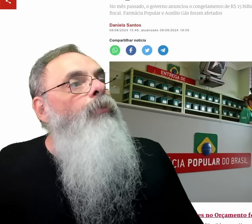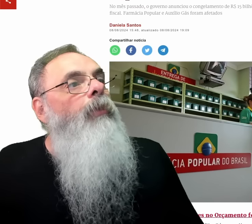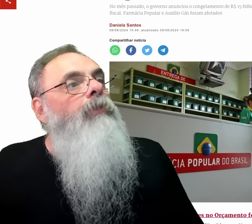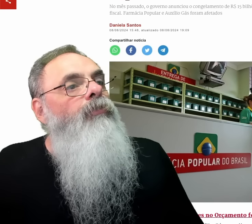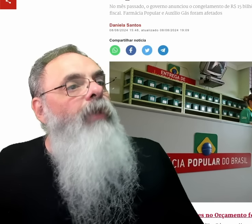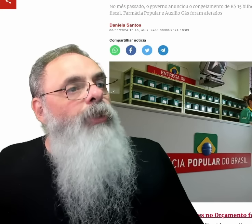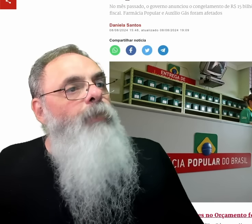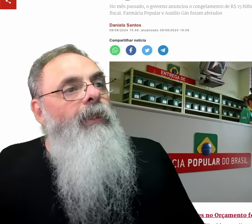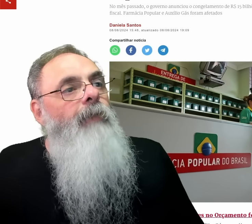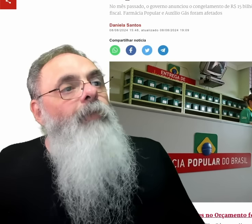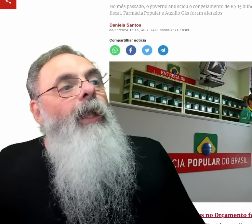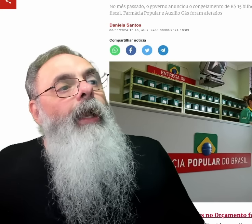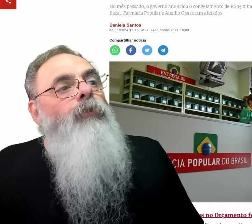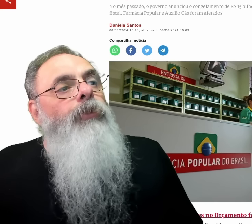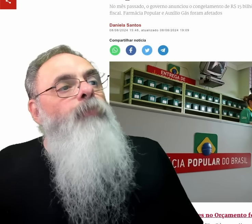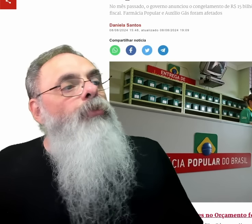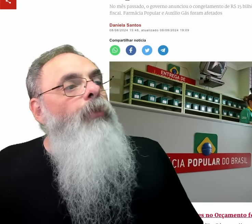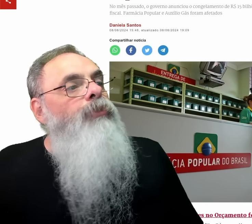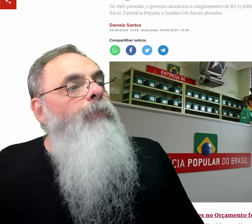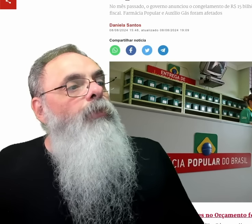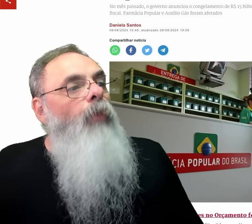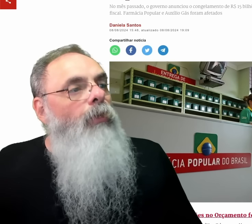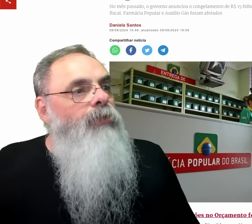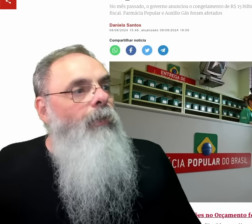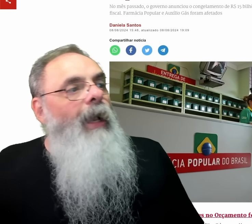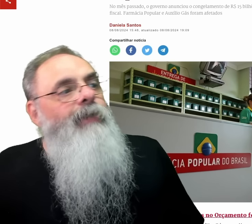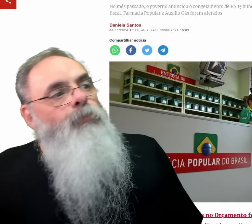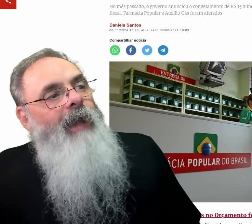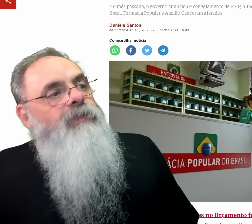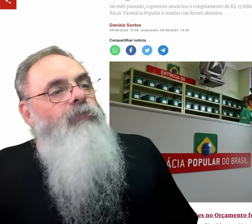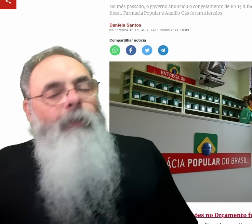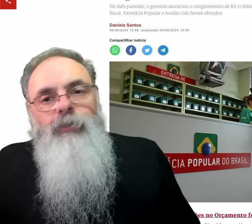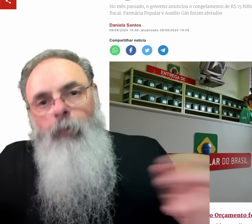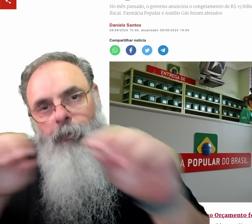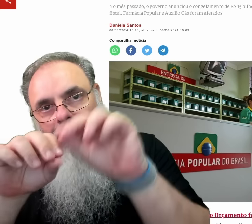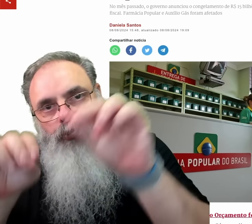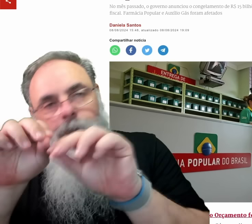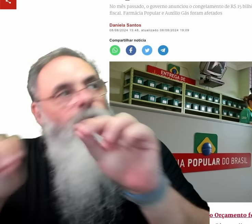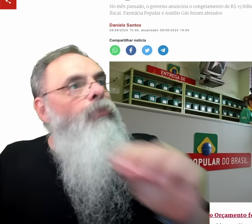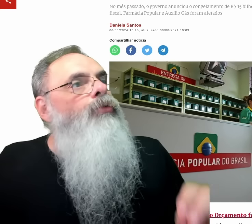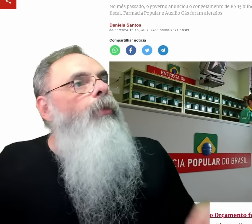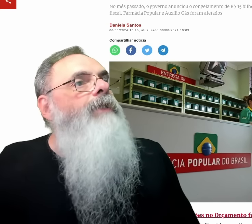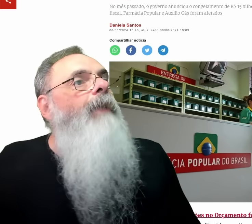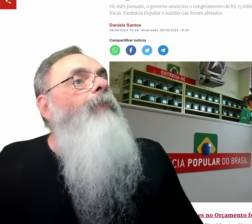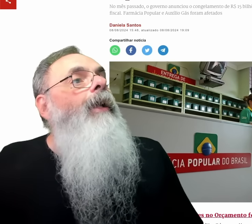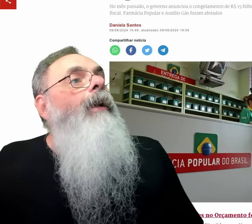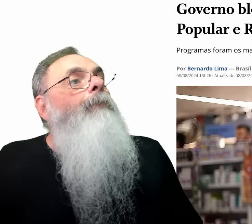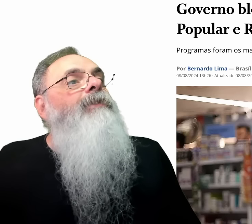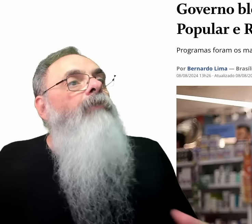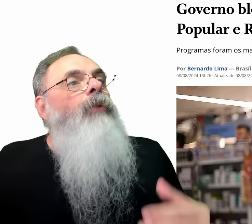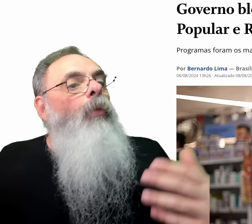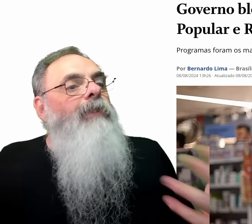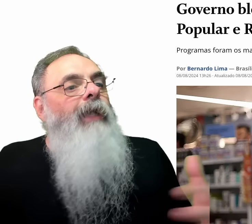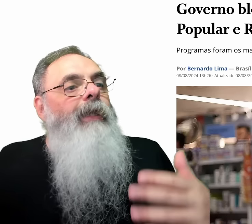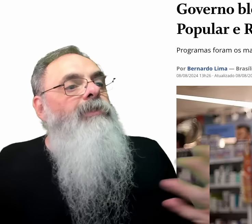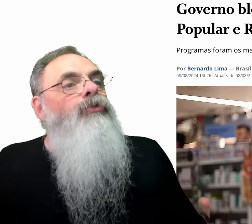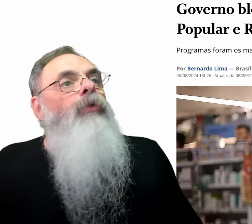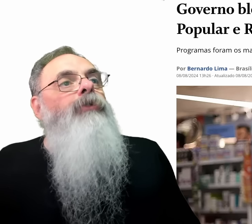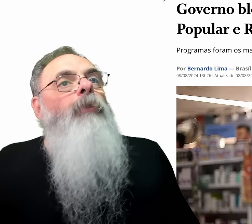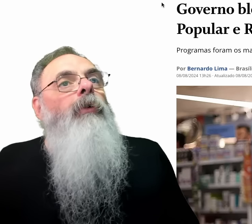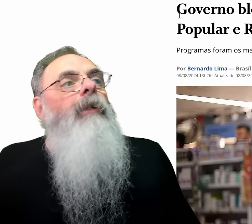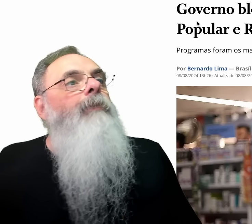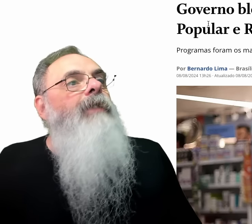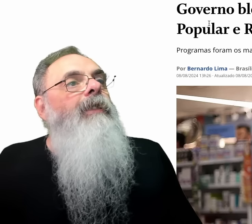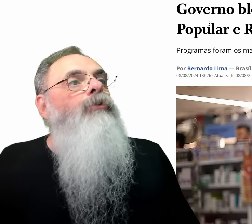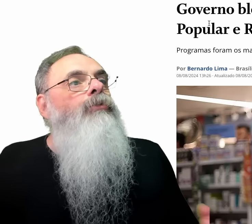gás tá o número tá diferente porque aqui é 2.2 bi do auxílio gás mais a farmácia popular somando os dois né mas teve que cortar esses